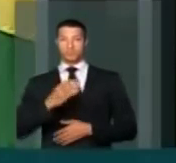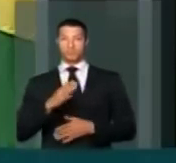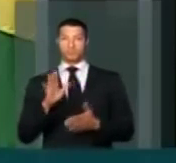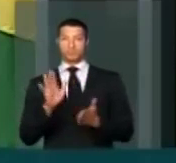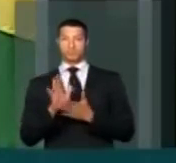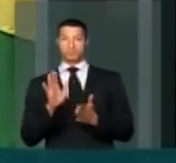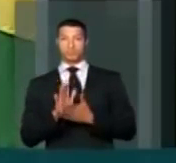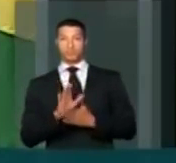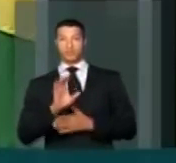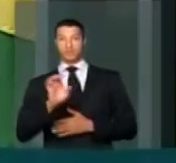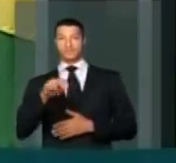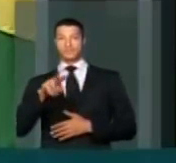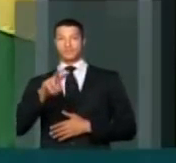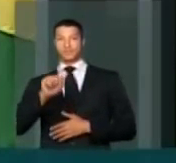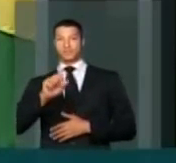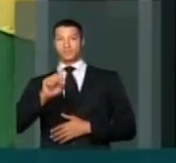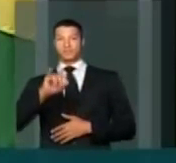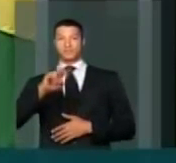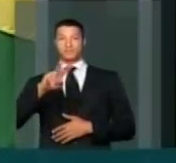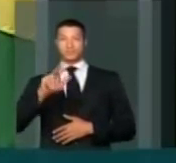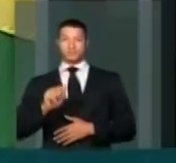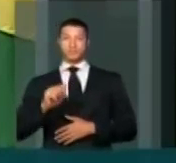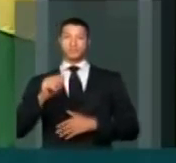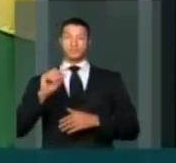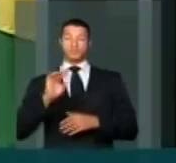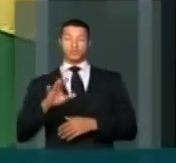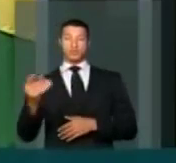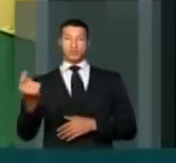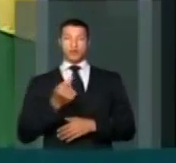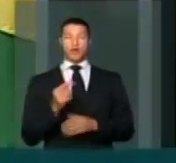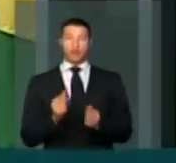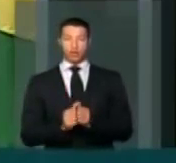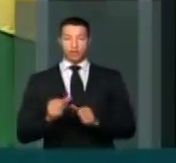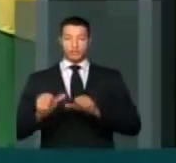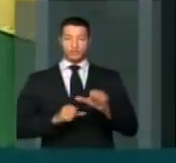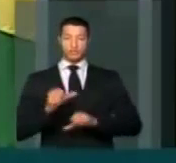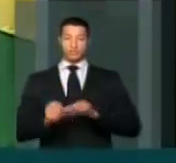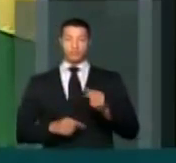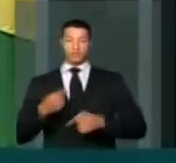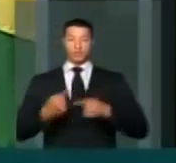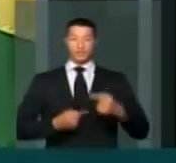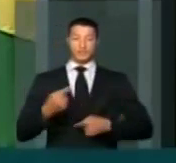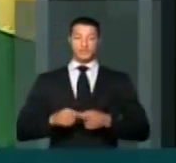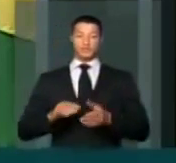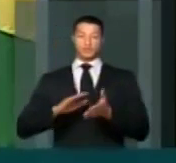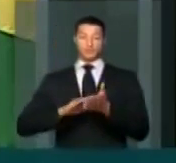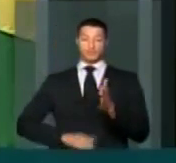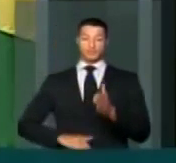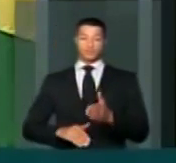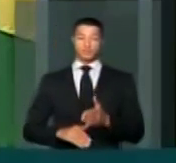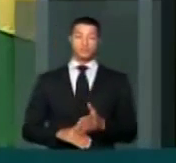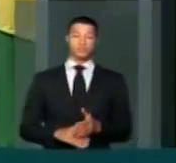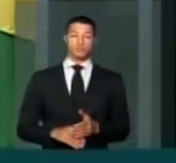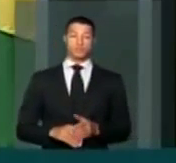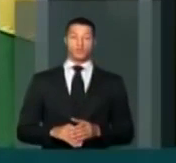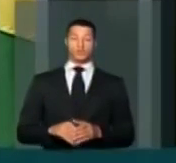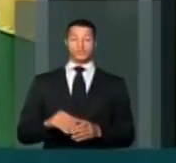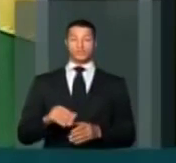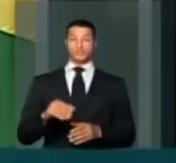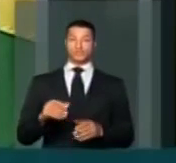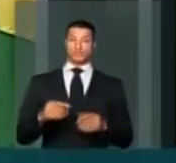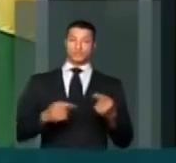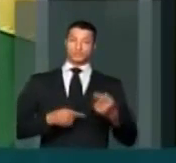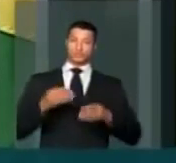propostas invasivas como essa agora neutralizada, só virá com uma reforma política que remova casuísmos e